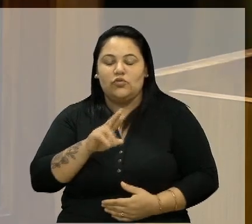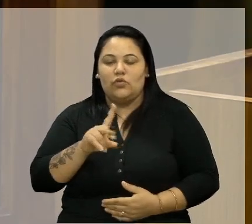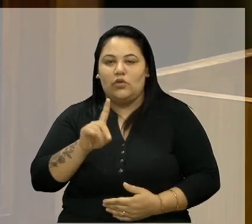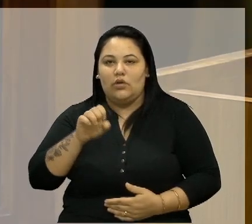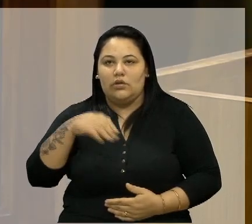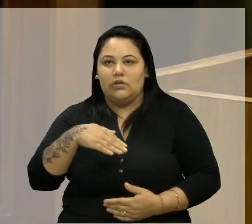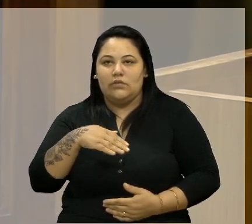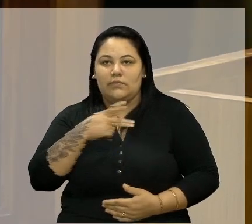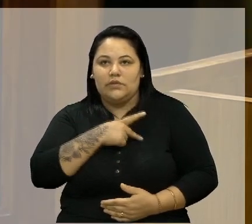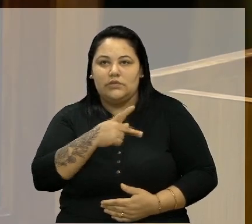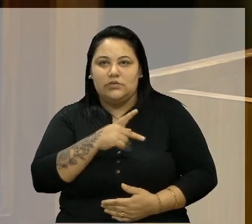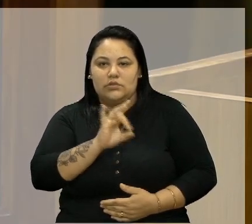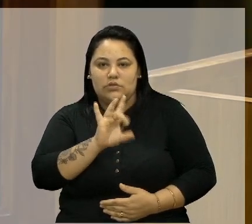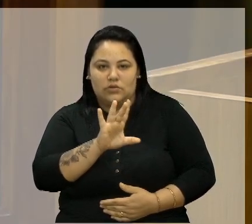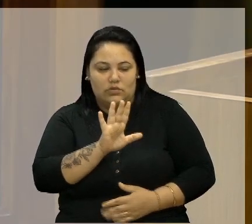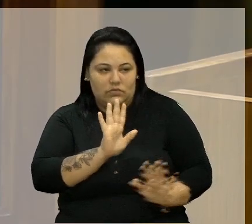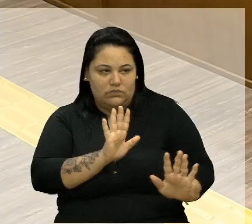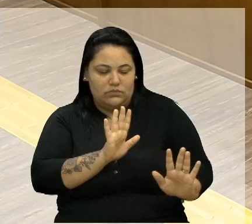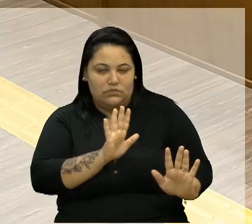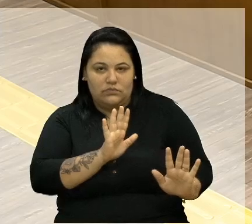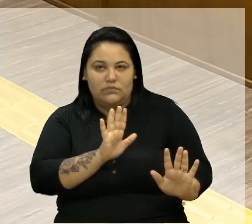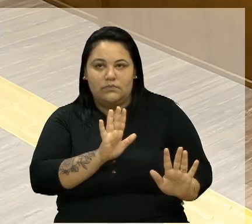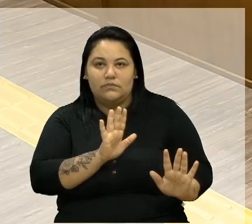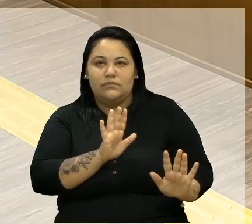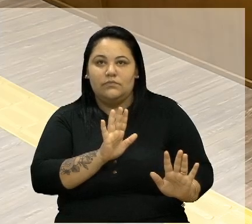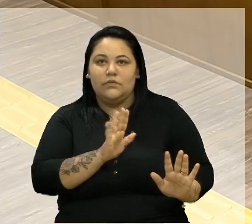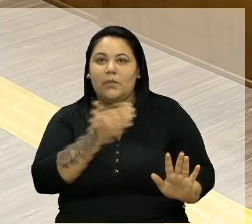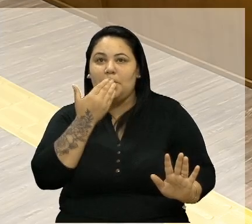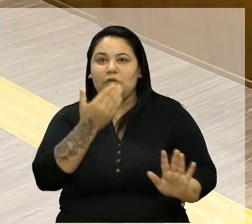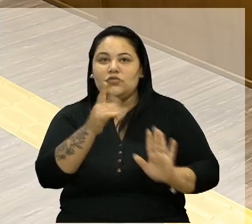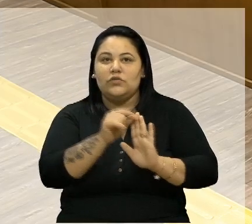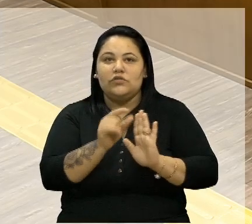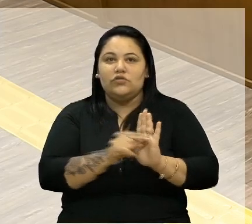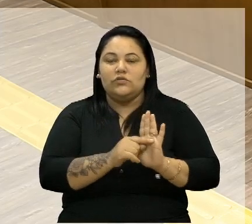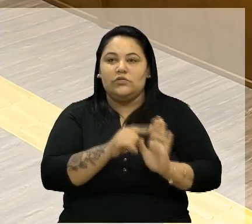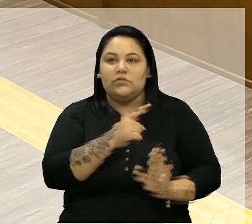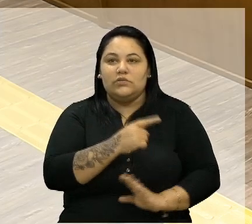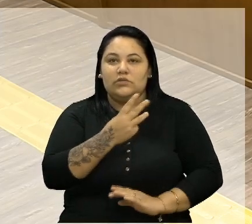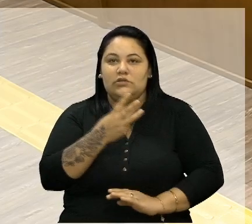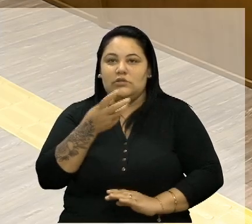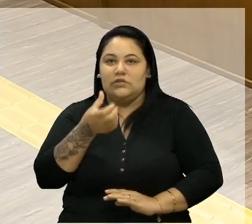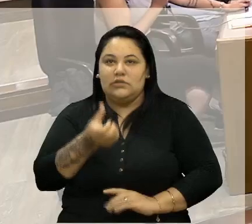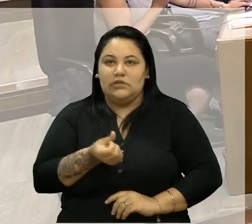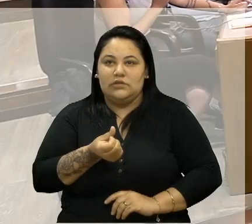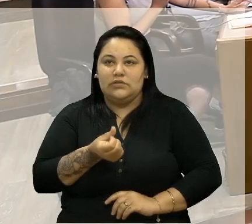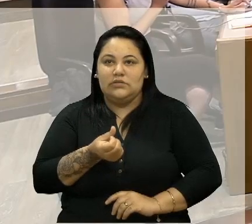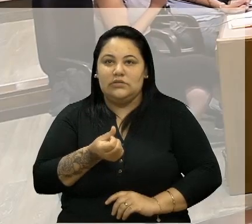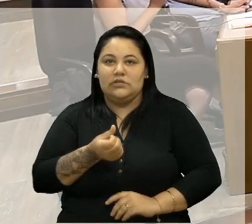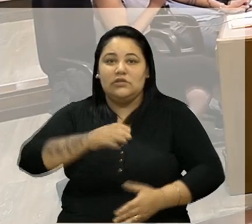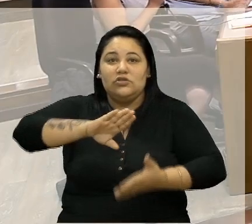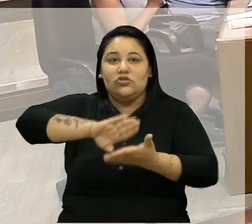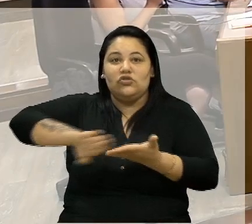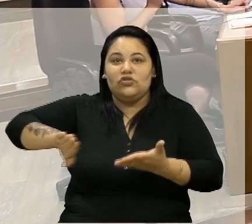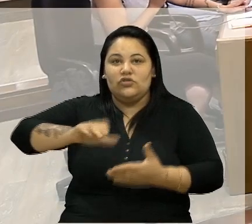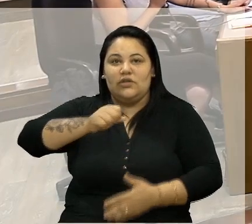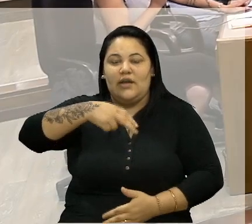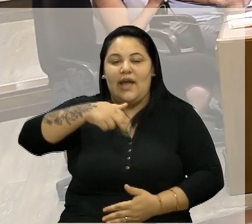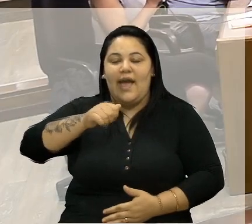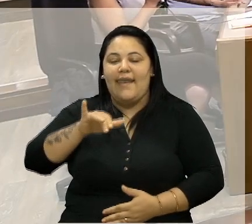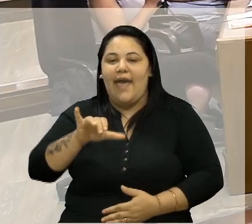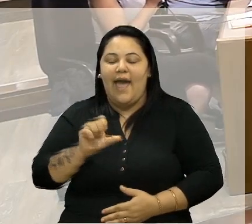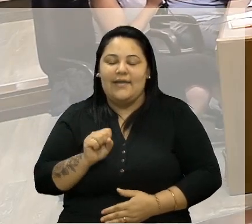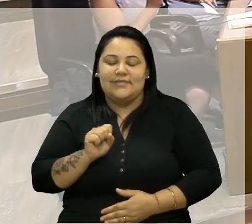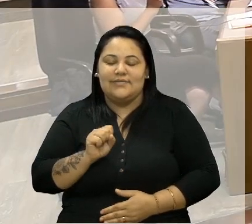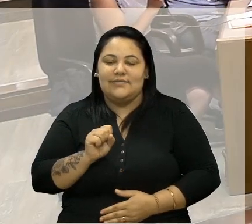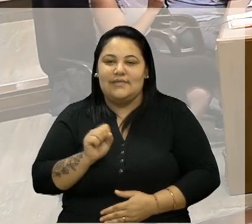Só um instante, só, por favor. Eu invoco o artigo 136 para que seja retirado dos anais